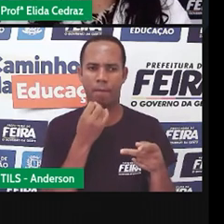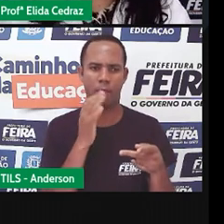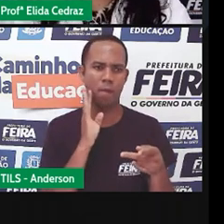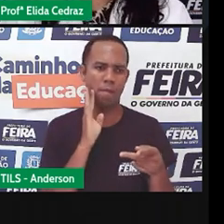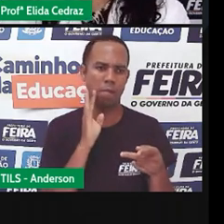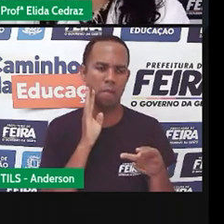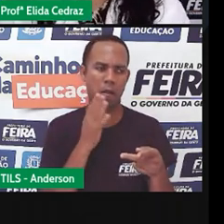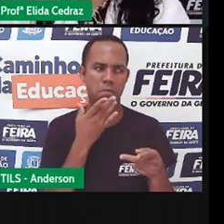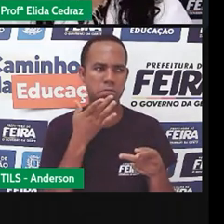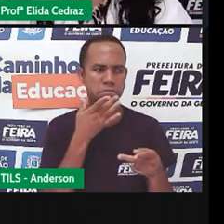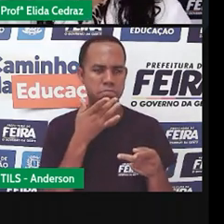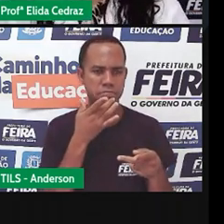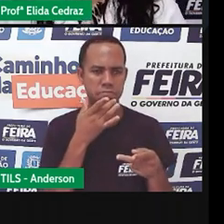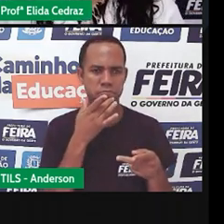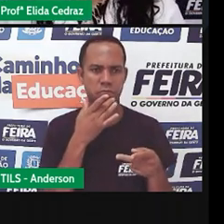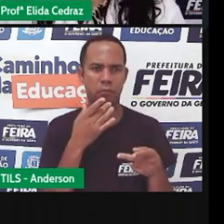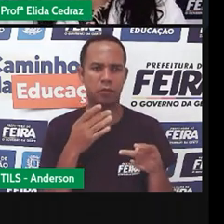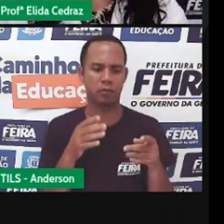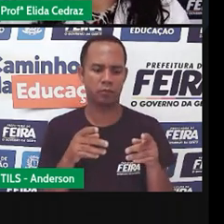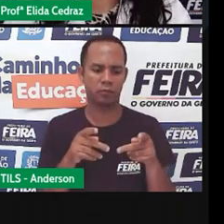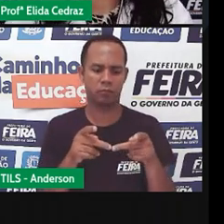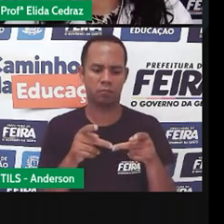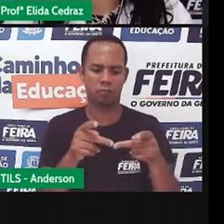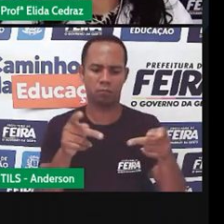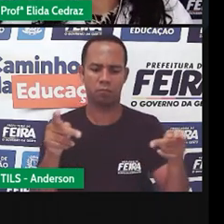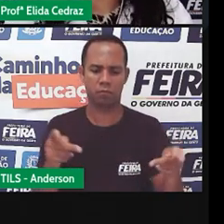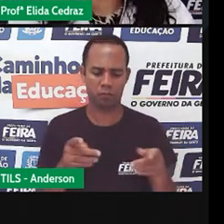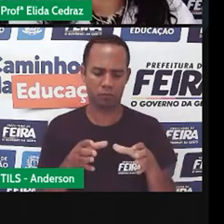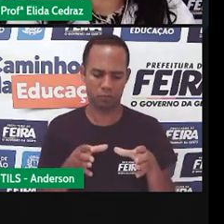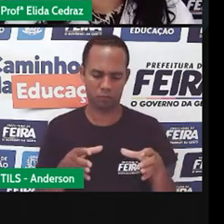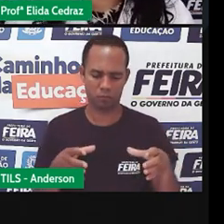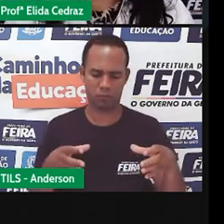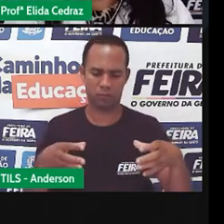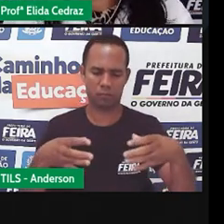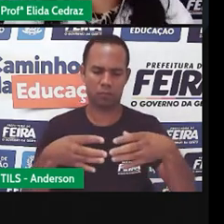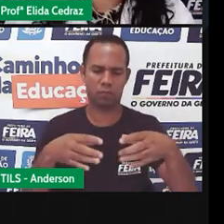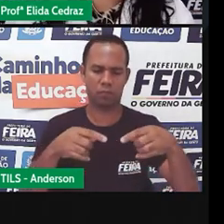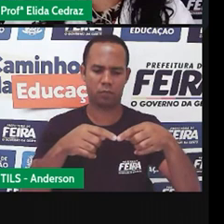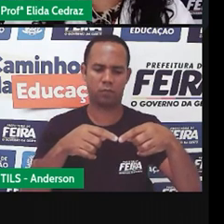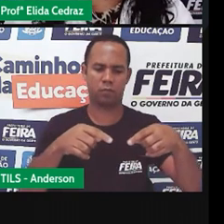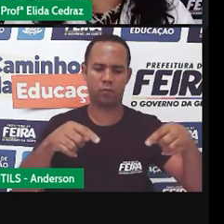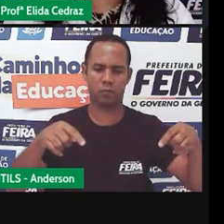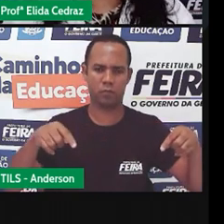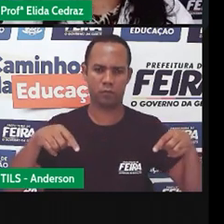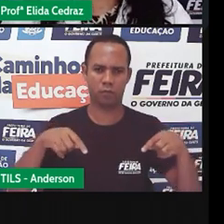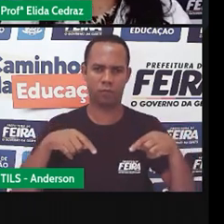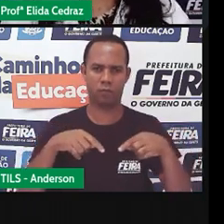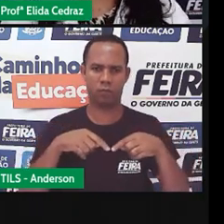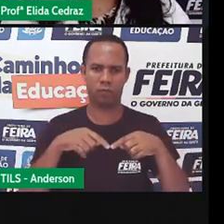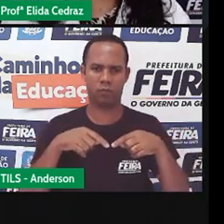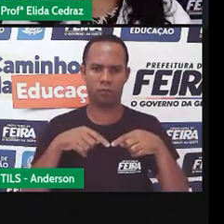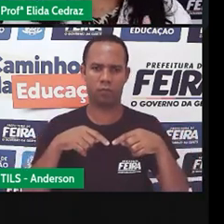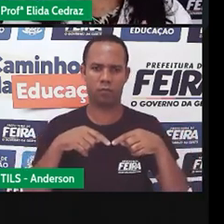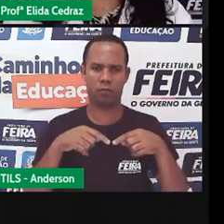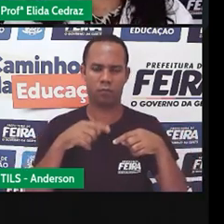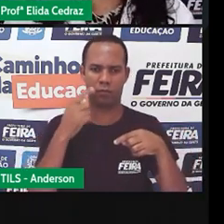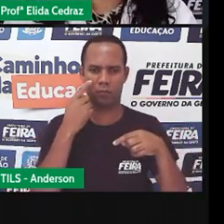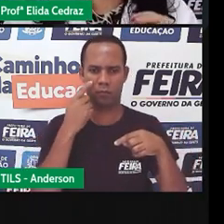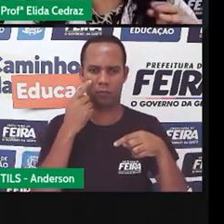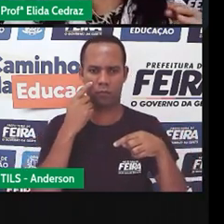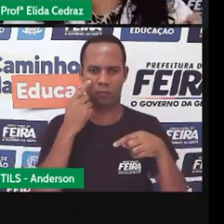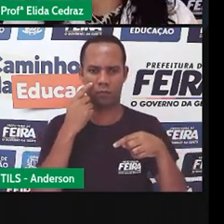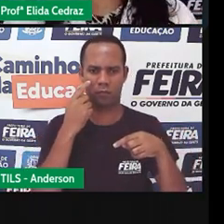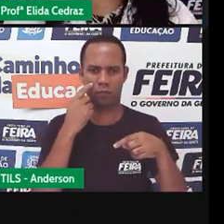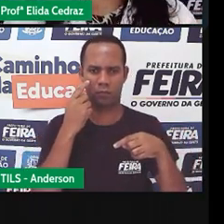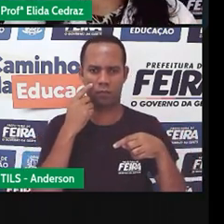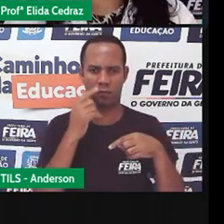o formato da fatia da pizza lembra o triângulo. Olha, a gente pode observar